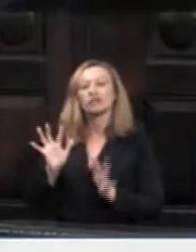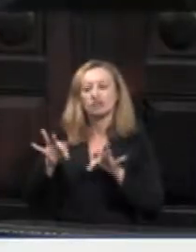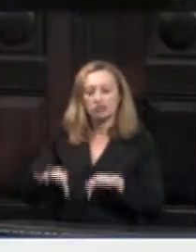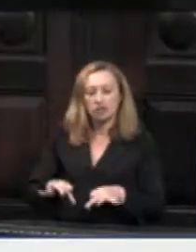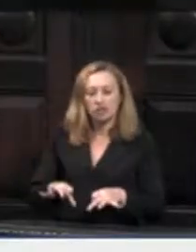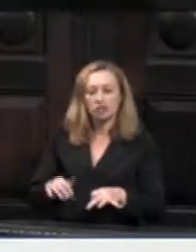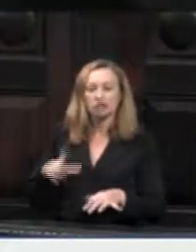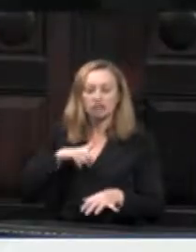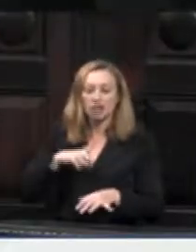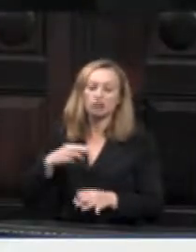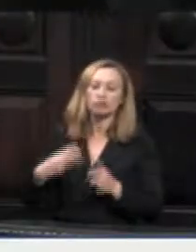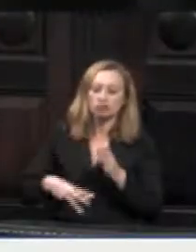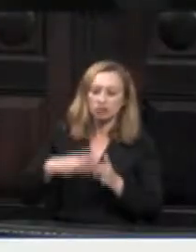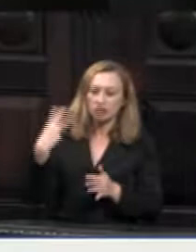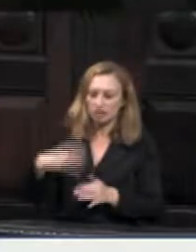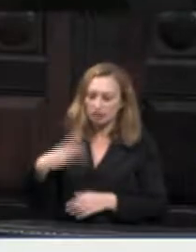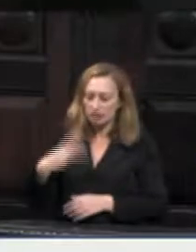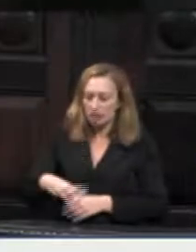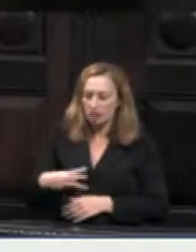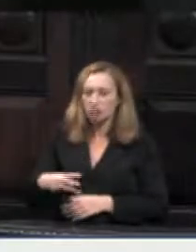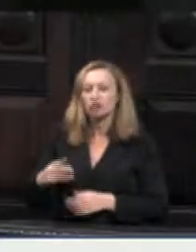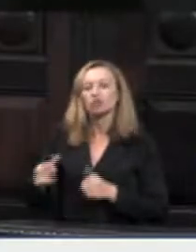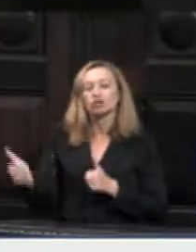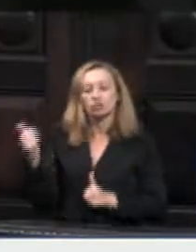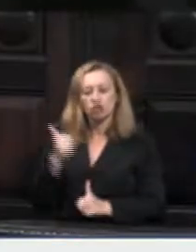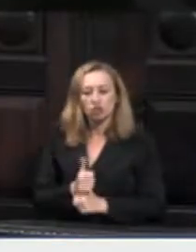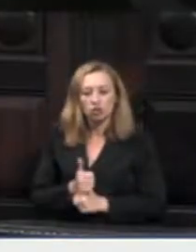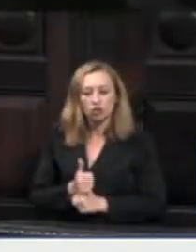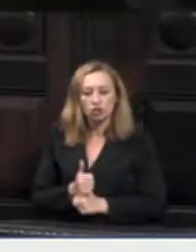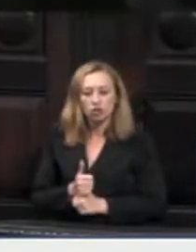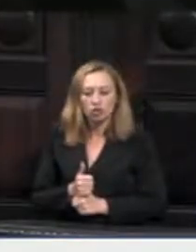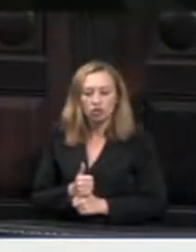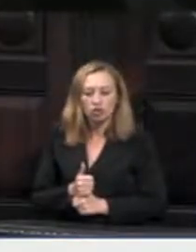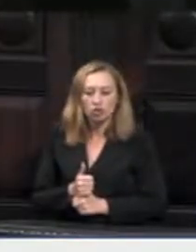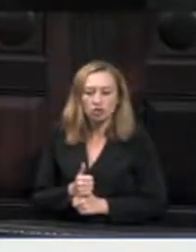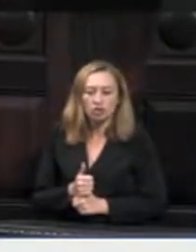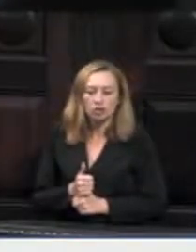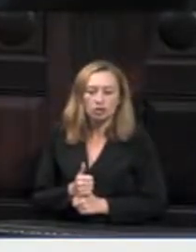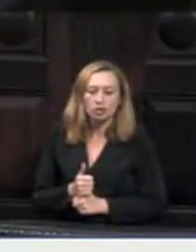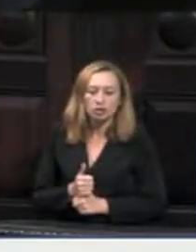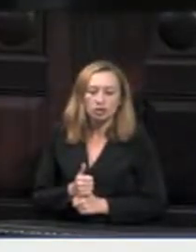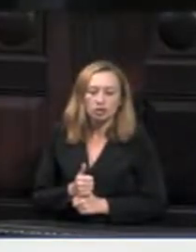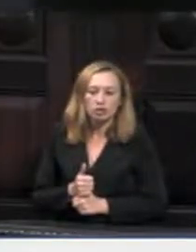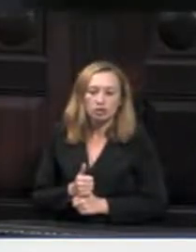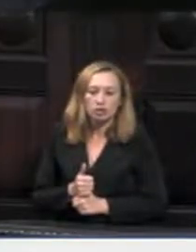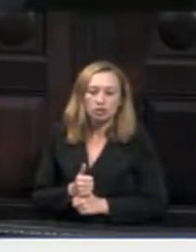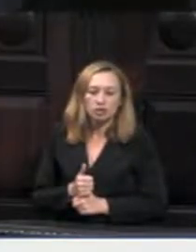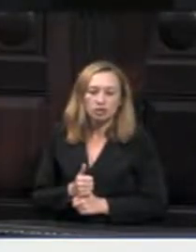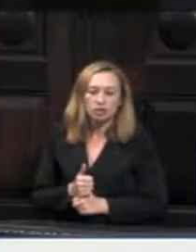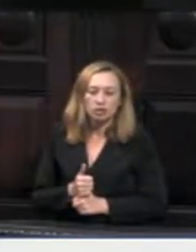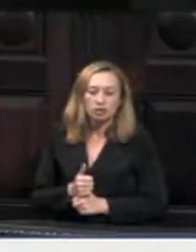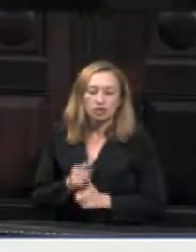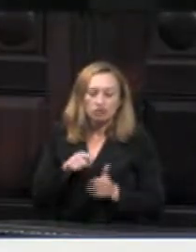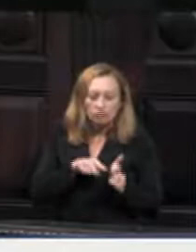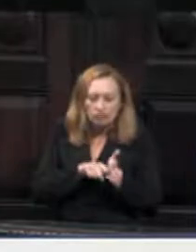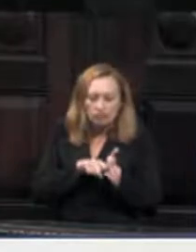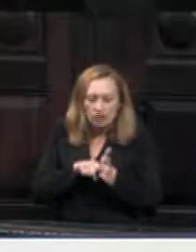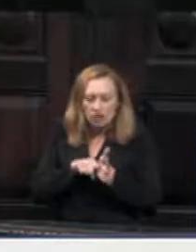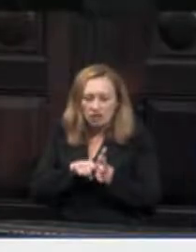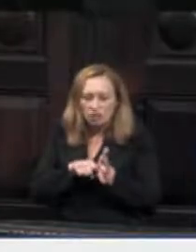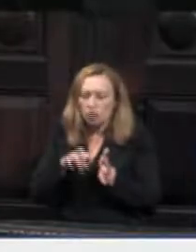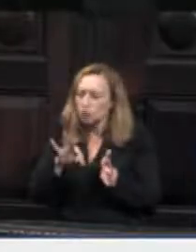um terceiro substitutivo que passou até pelo crivo de vírgula do